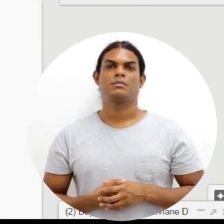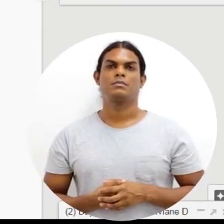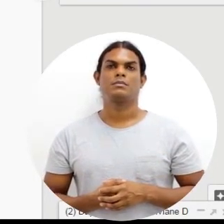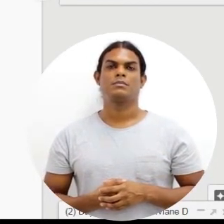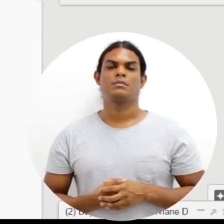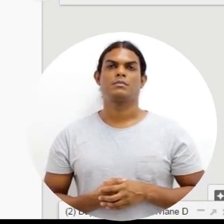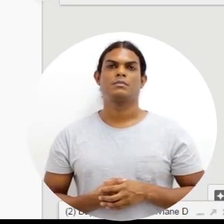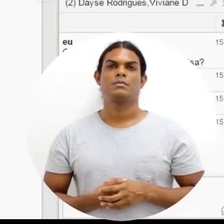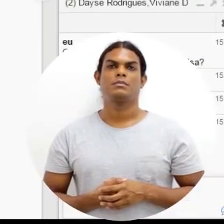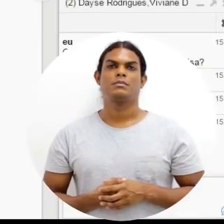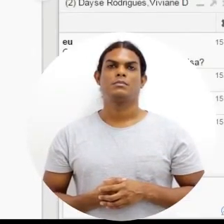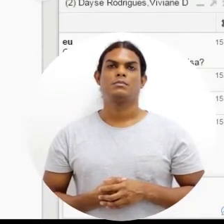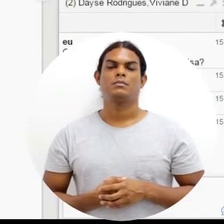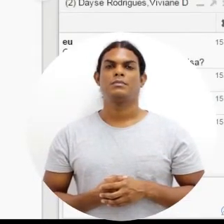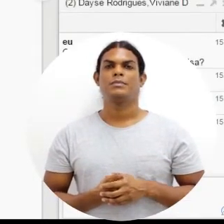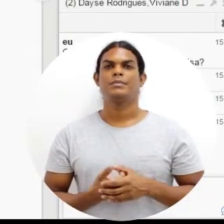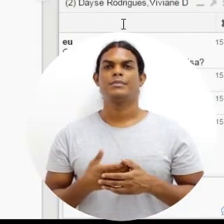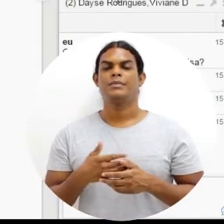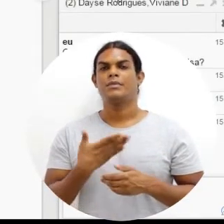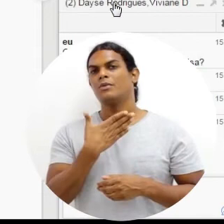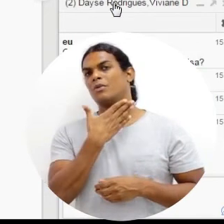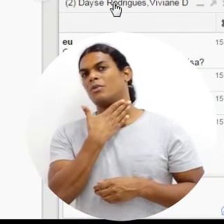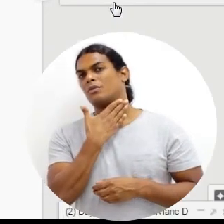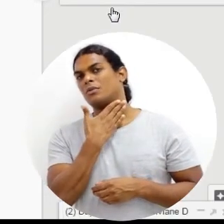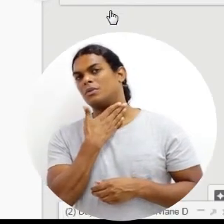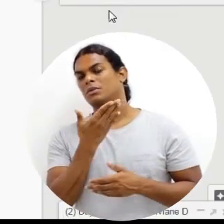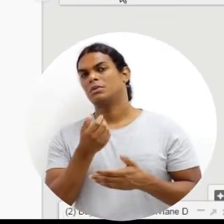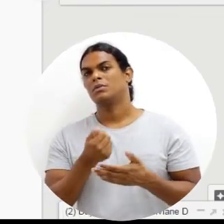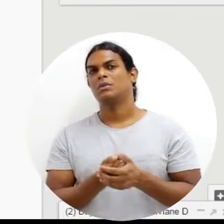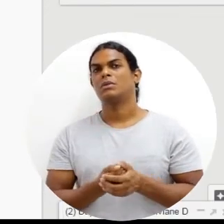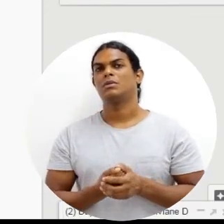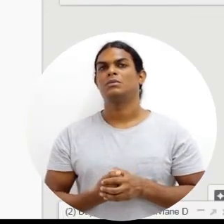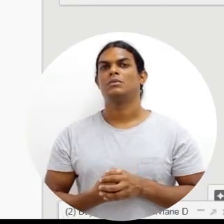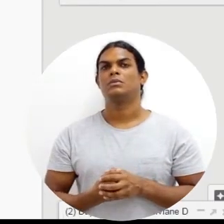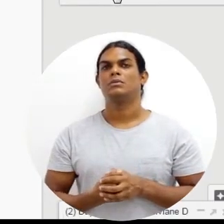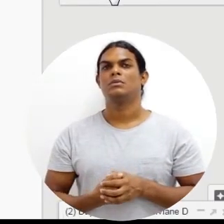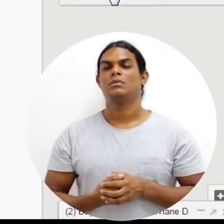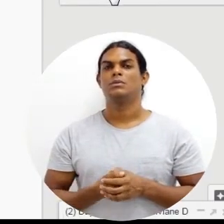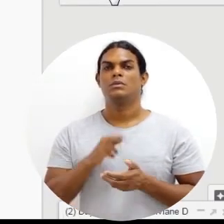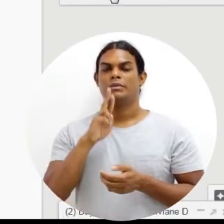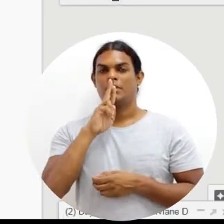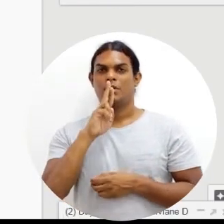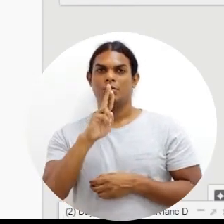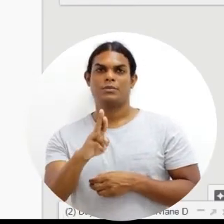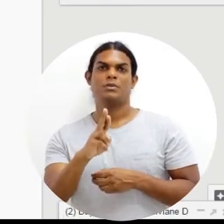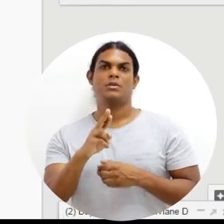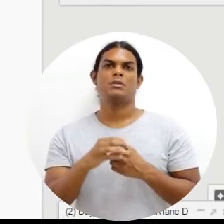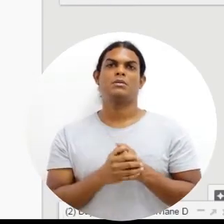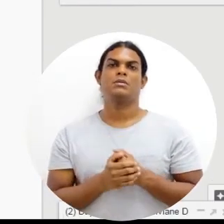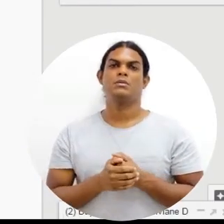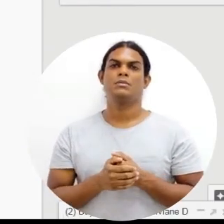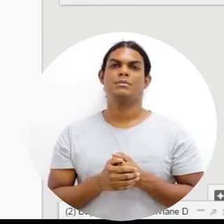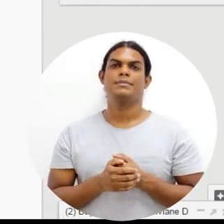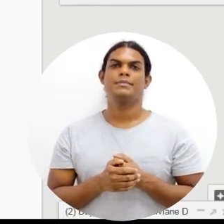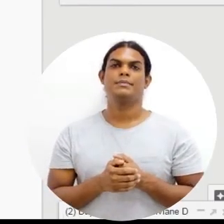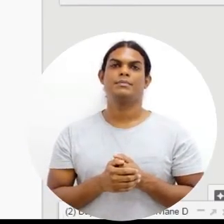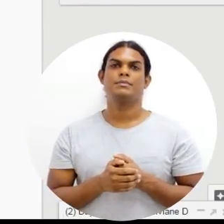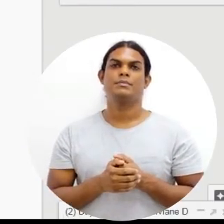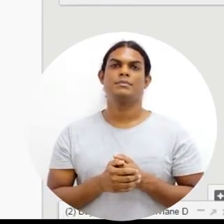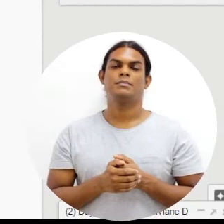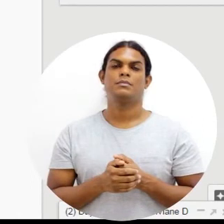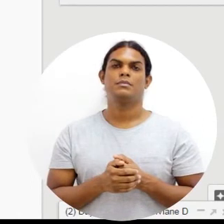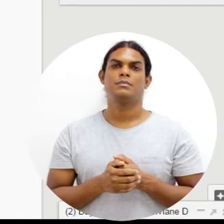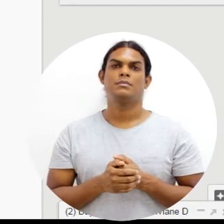os comentários, falar no chat, deixar a mensagem aqui para mim offline. E aqui, ó, como ela colocou, olha, eu botei o que você acha